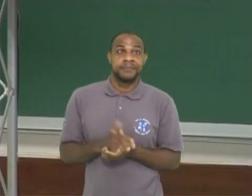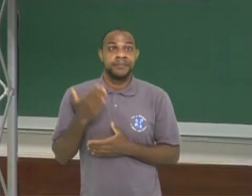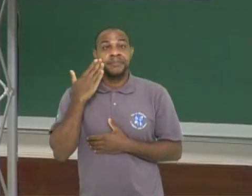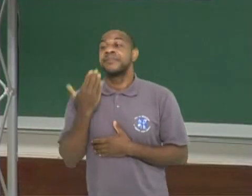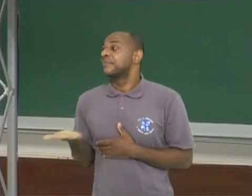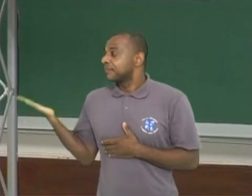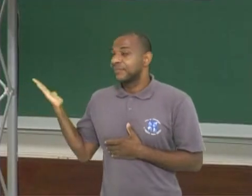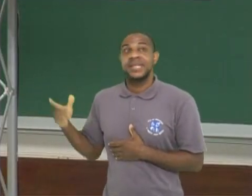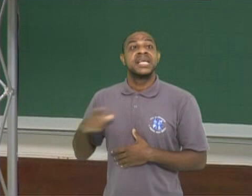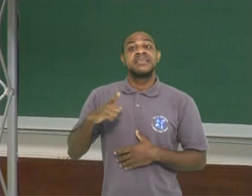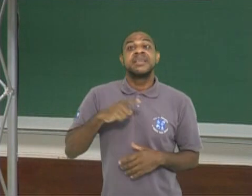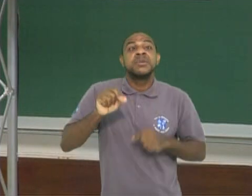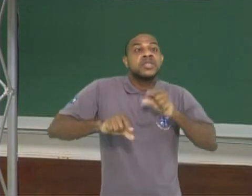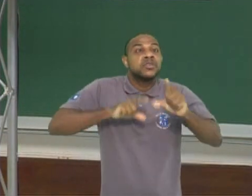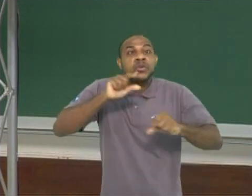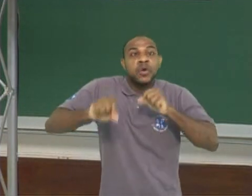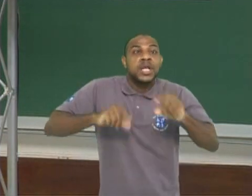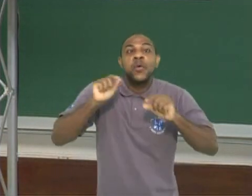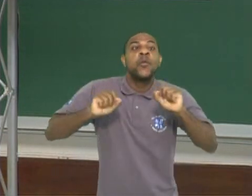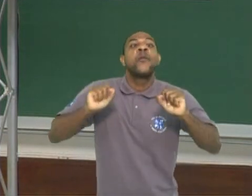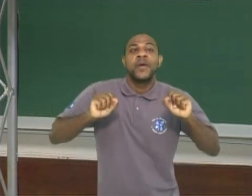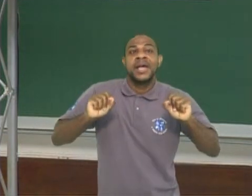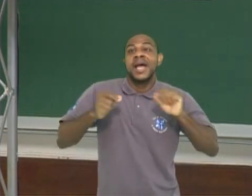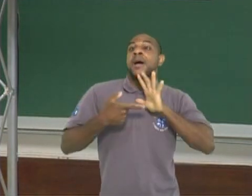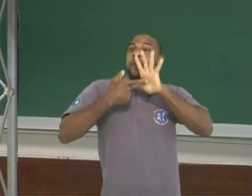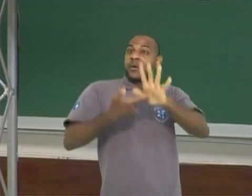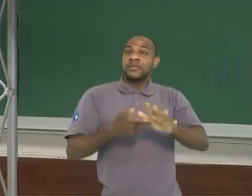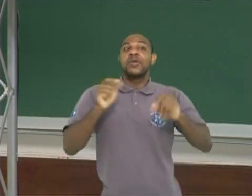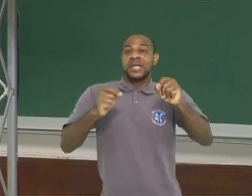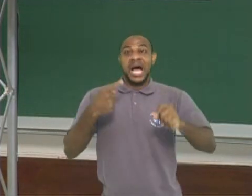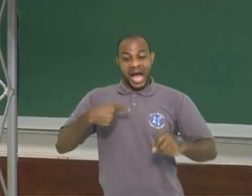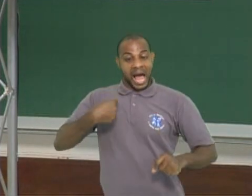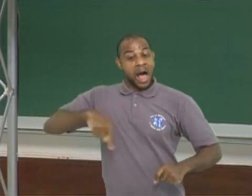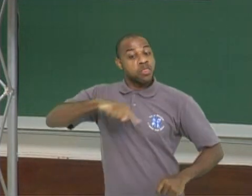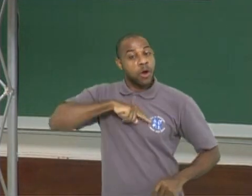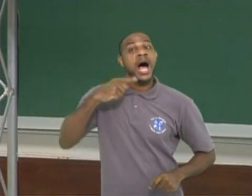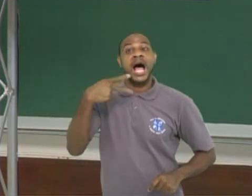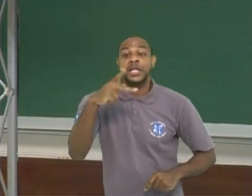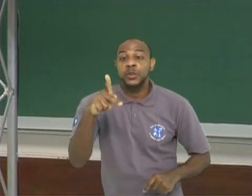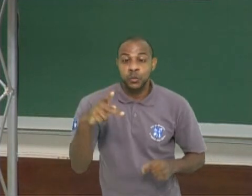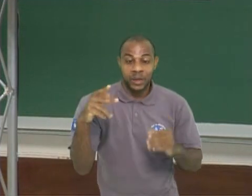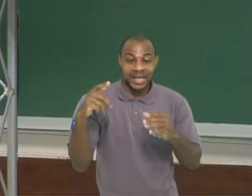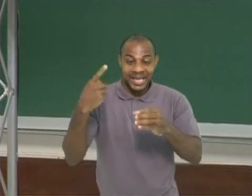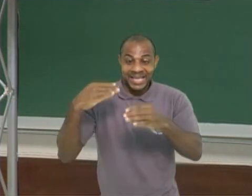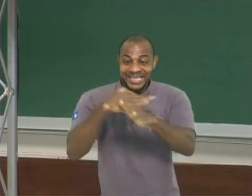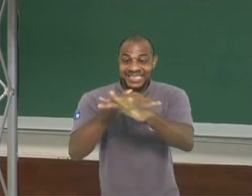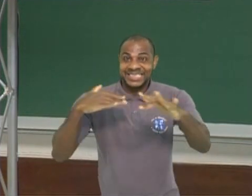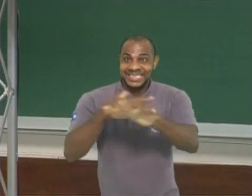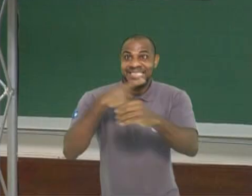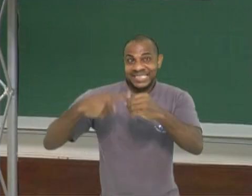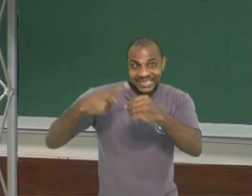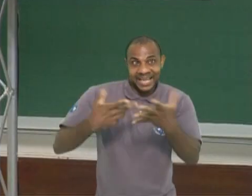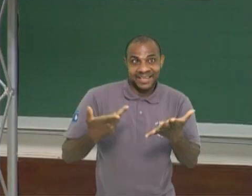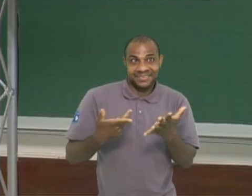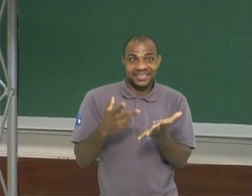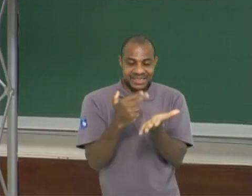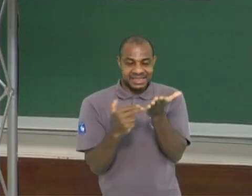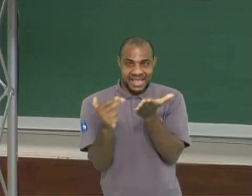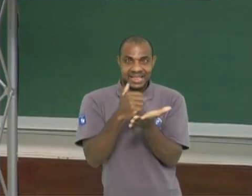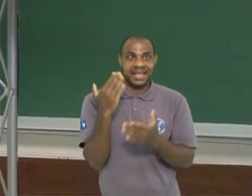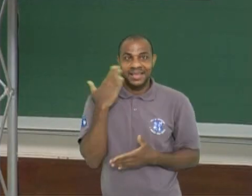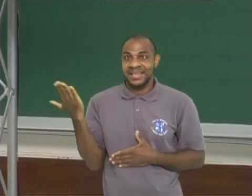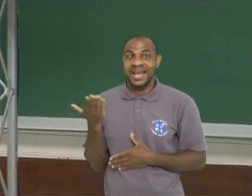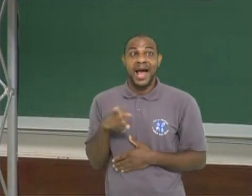lá. Então, a gente tinha que escolher, né? Representar a nossa cidade, o nosso espaço ali através de um desenho. O que a